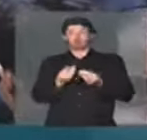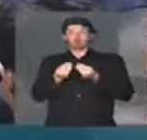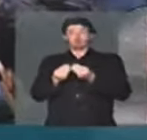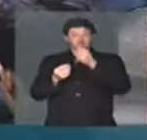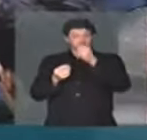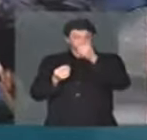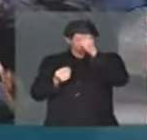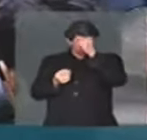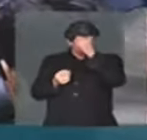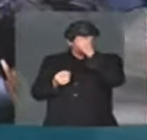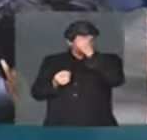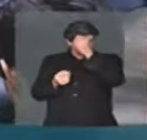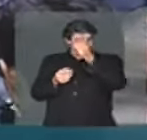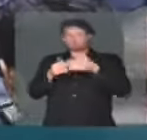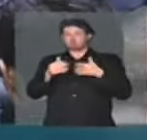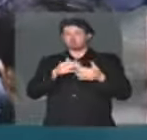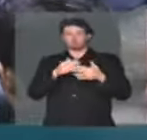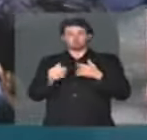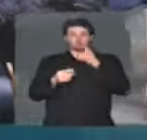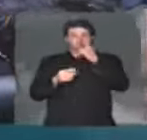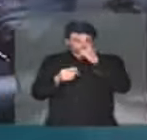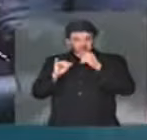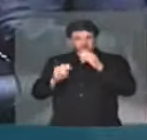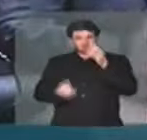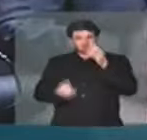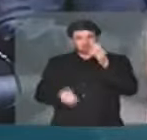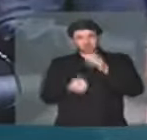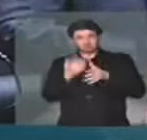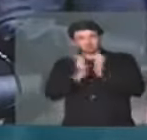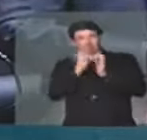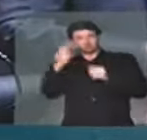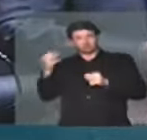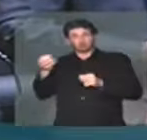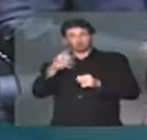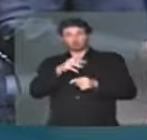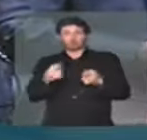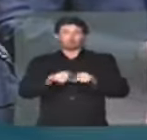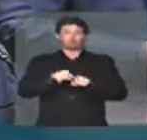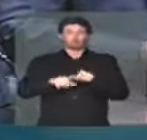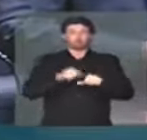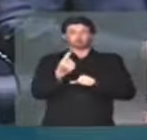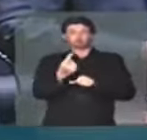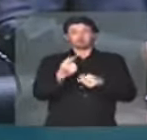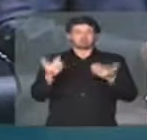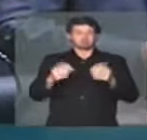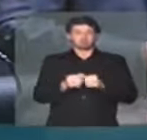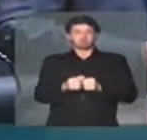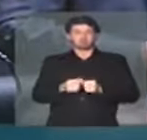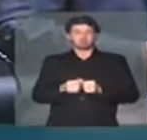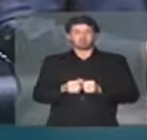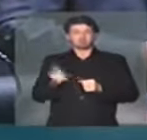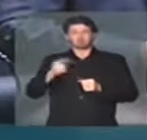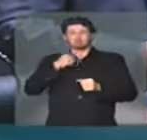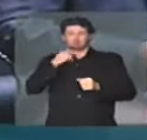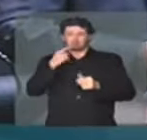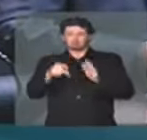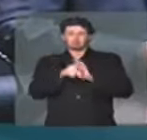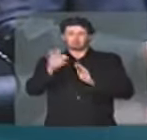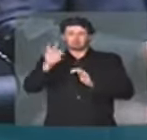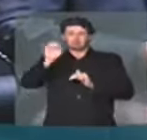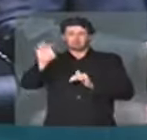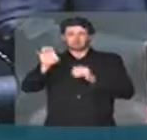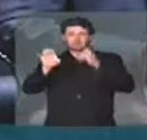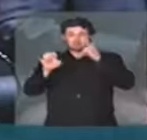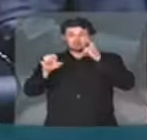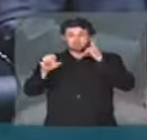estamos dando com essa emenda, independente da criação de um novo partido ou de fusão, que é questão questionada pelo próprio